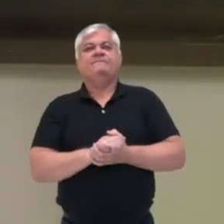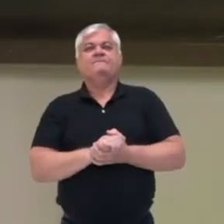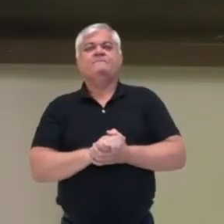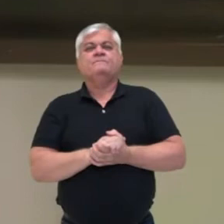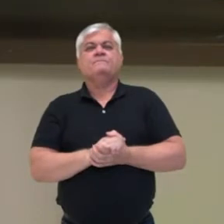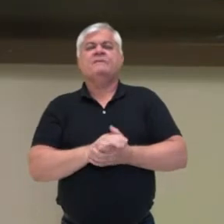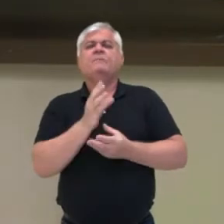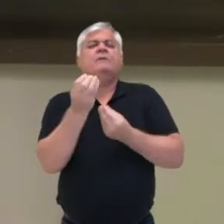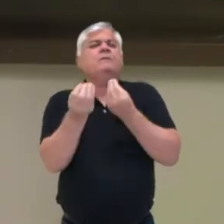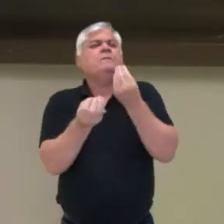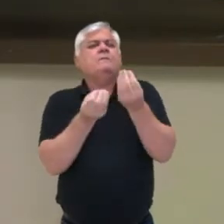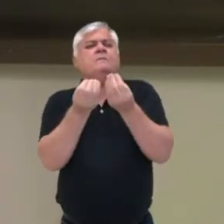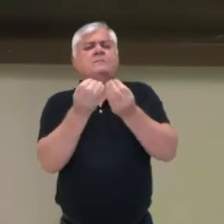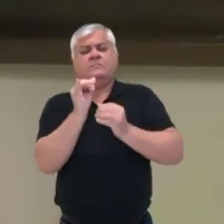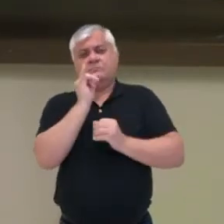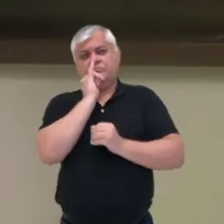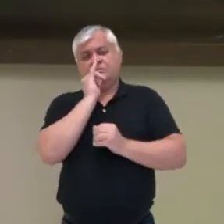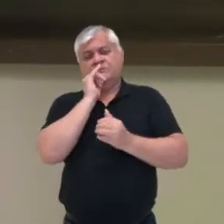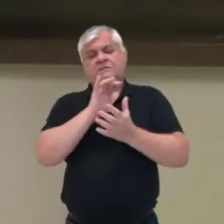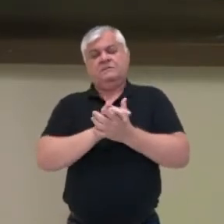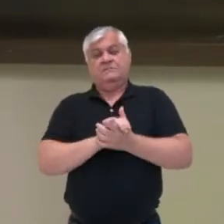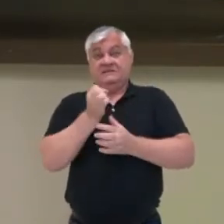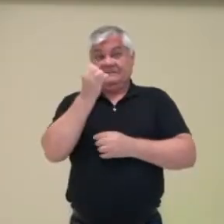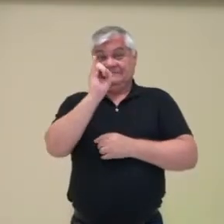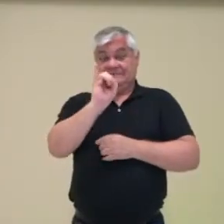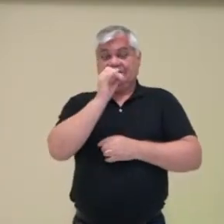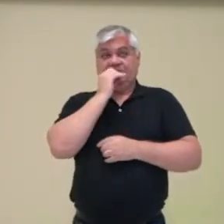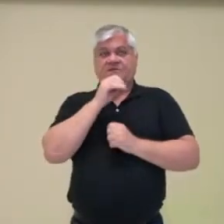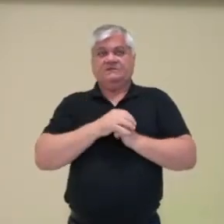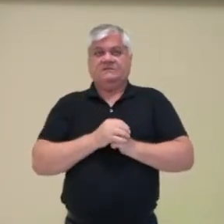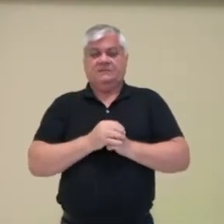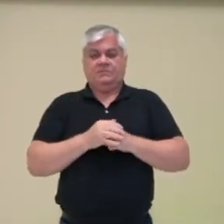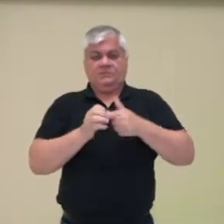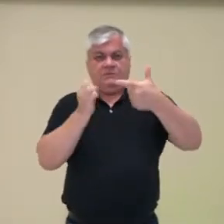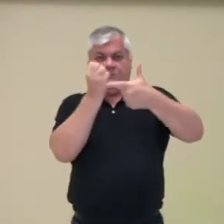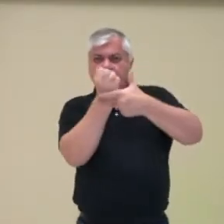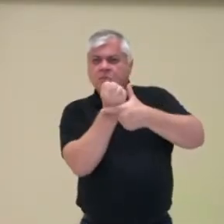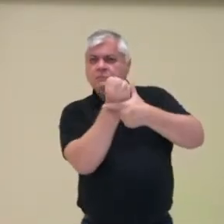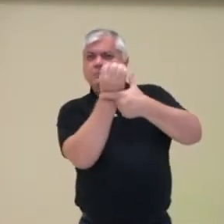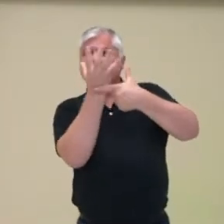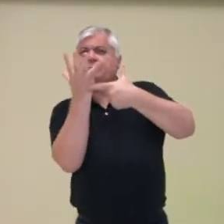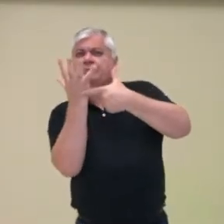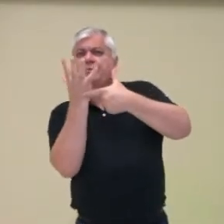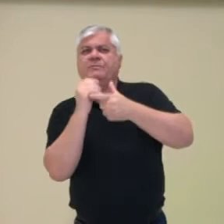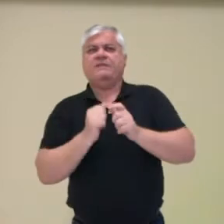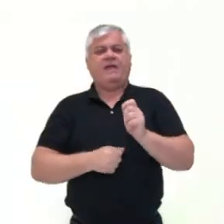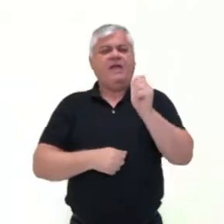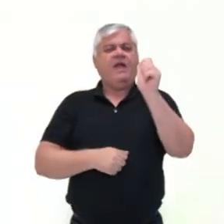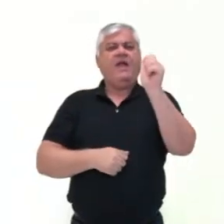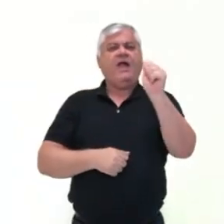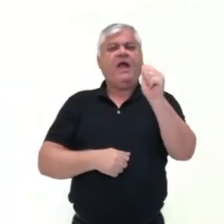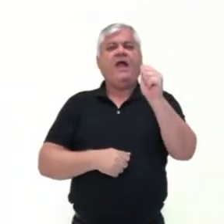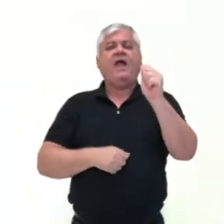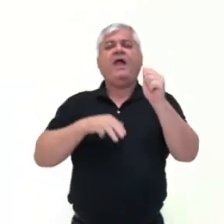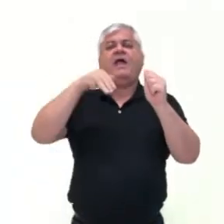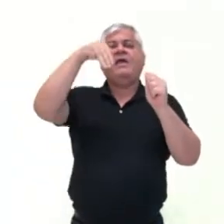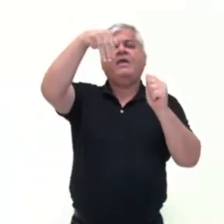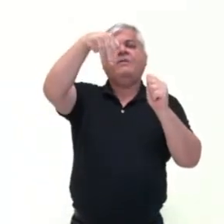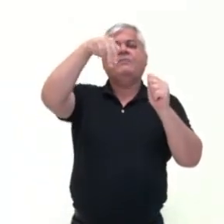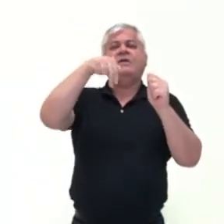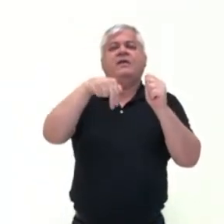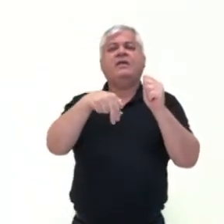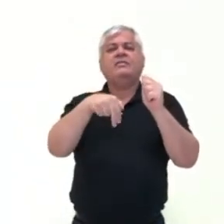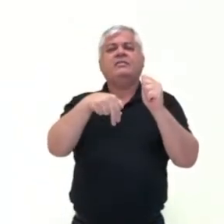Mas o que fazer quando a expressão aparece da forma A elevado na